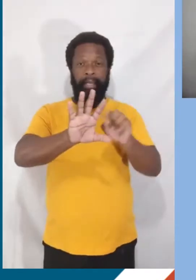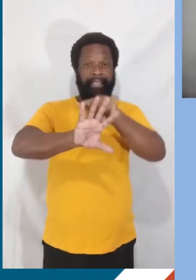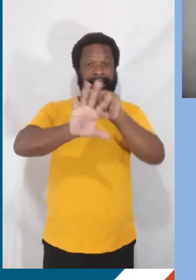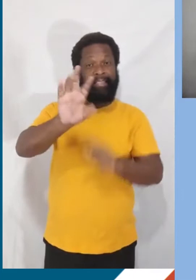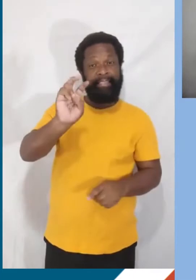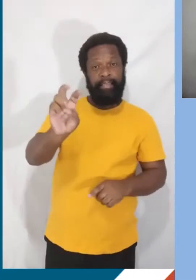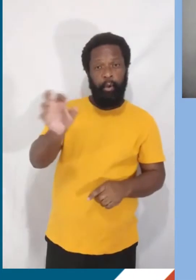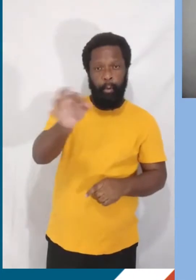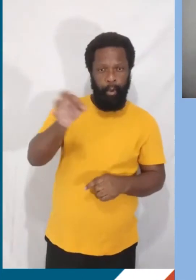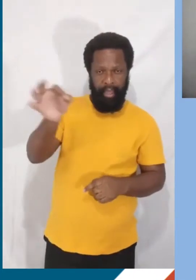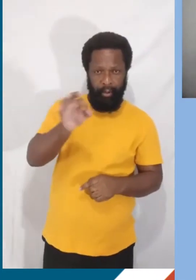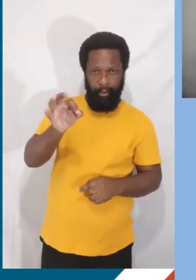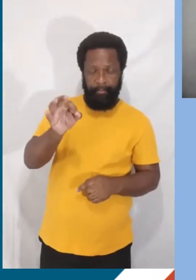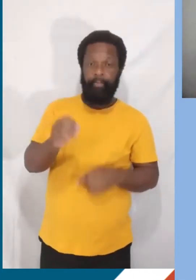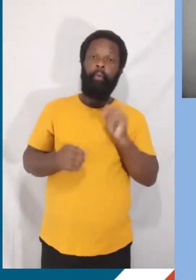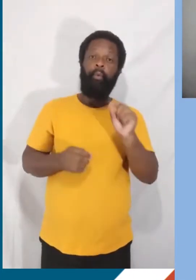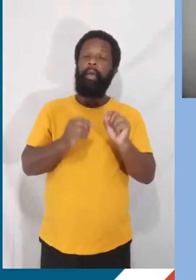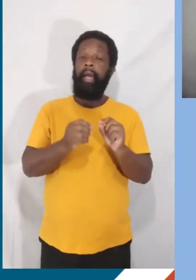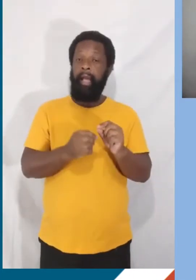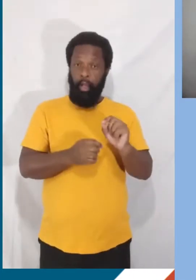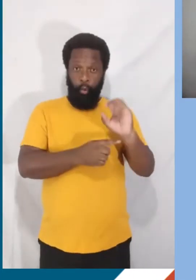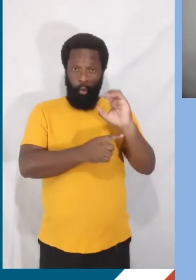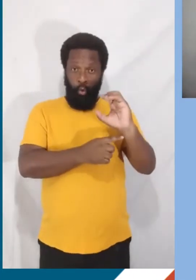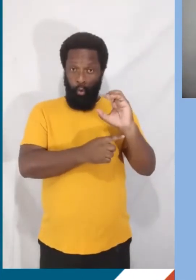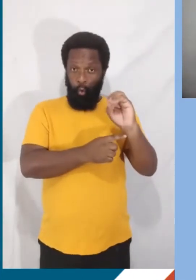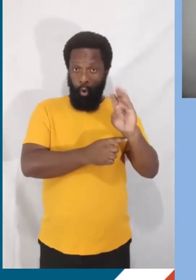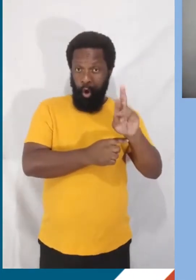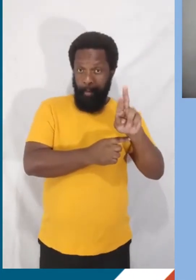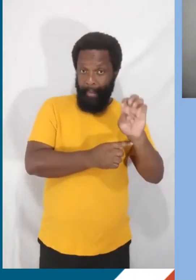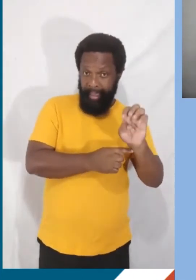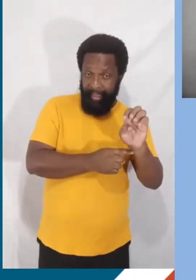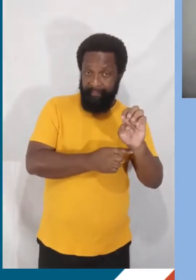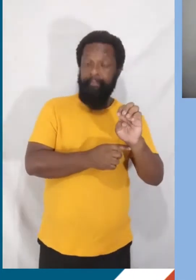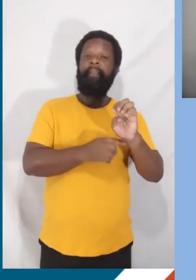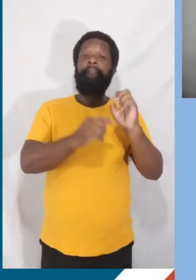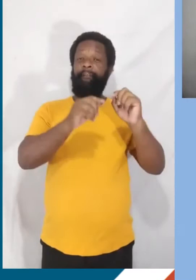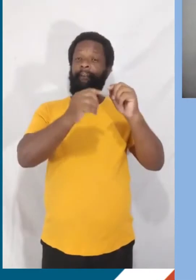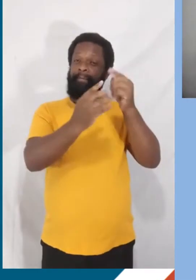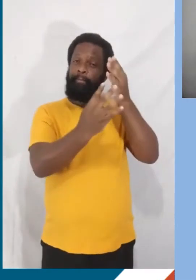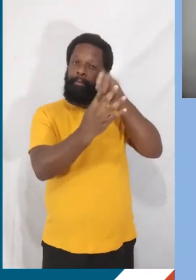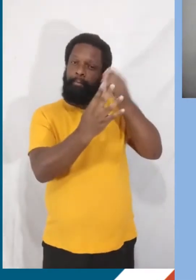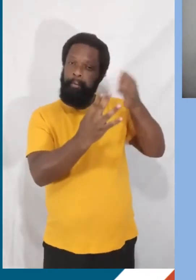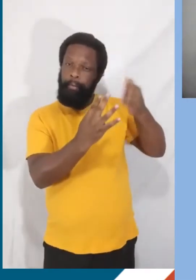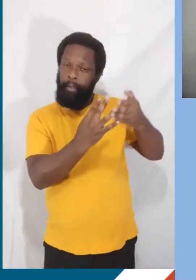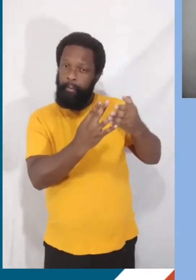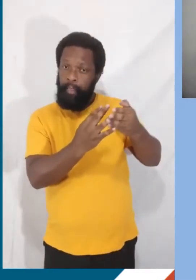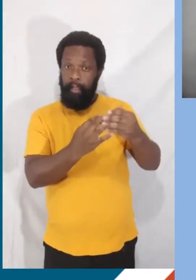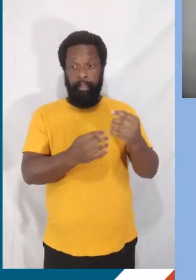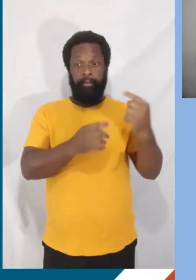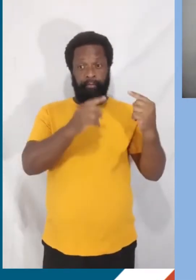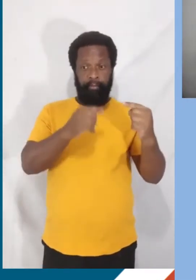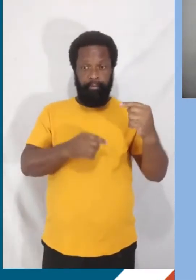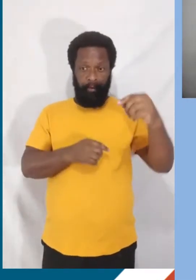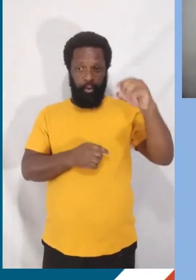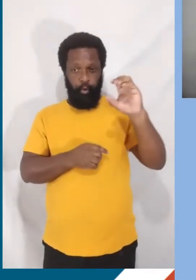moléculas de água. E o que você vai fazer aqui é simples. Você vai pegar a massa molar do cobre, faz meio de forma separada inicialmente. Pega a massa molar do